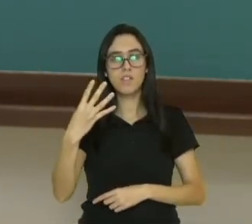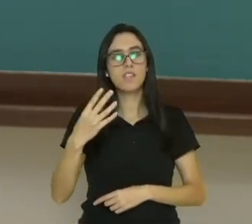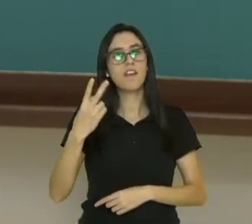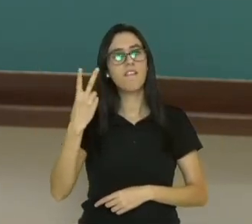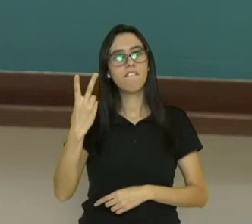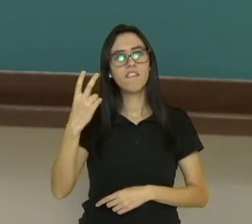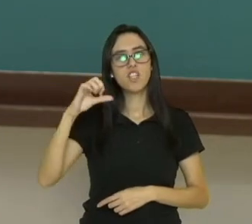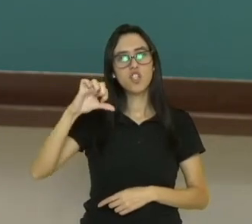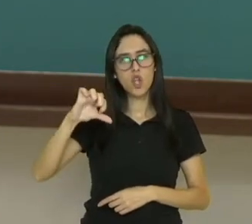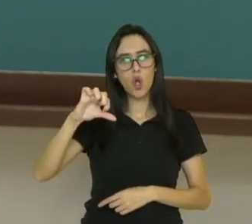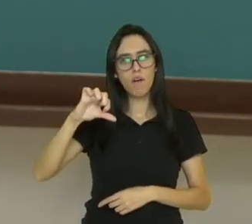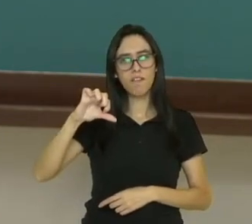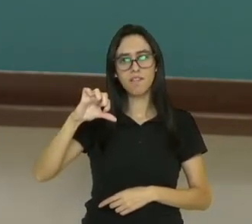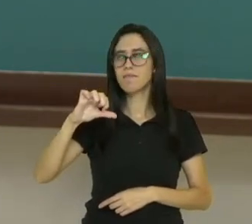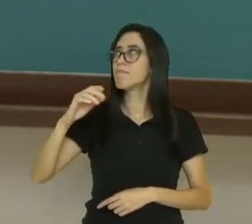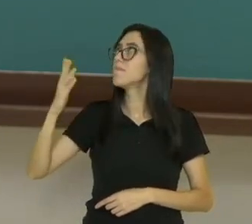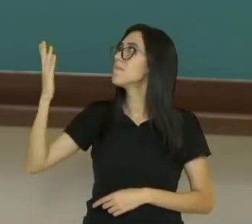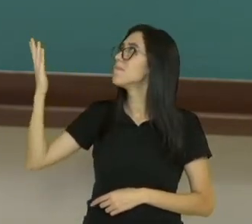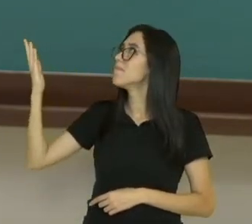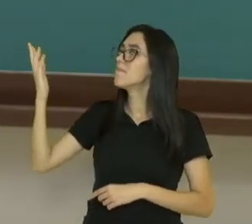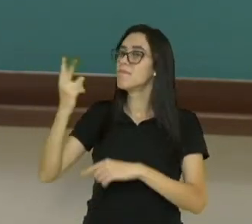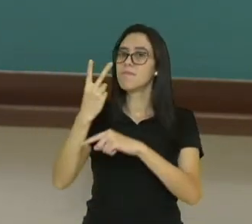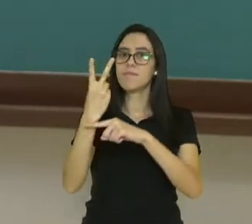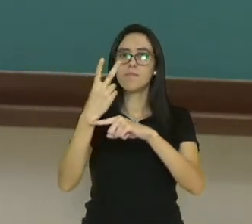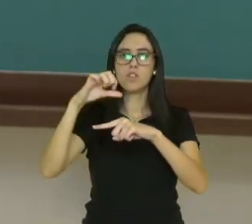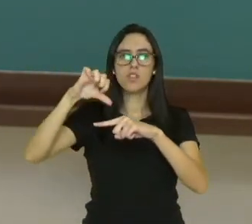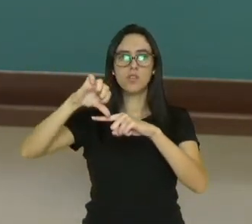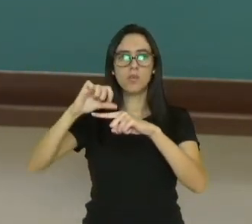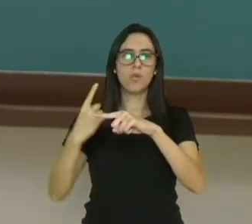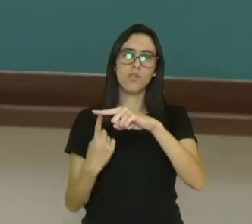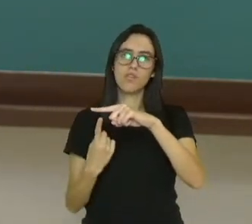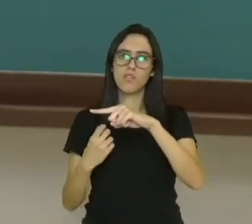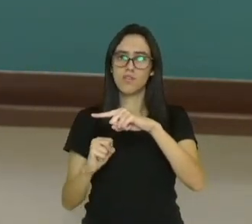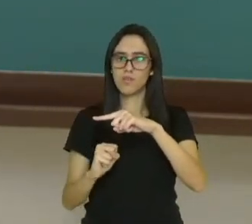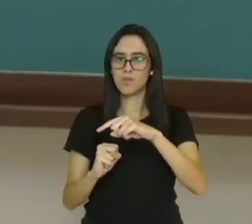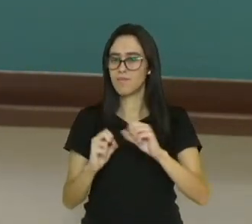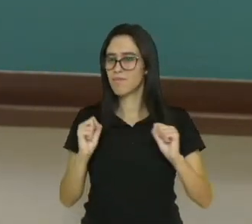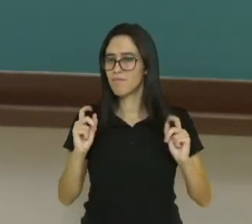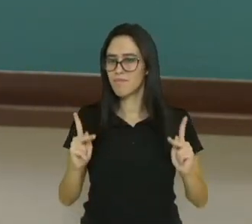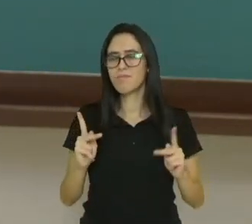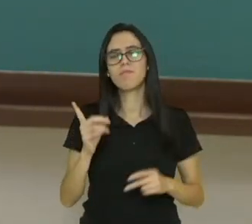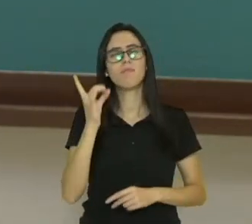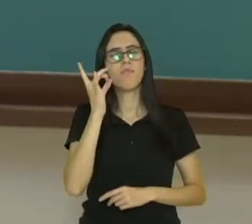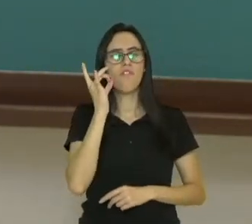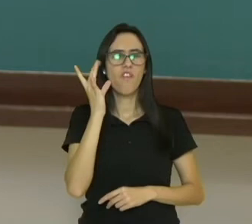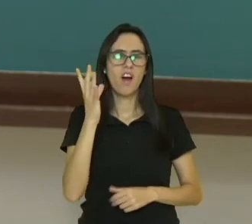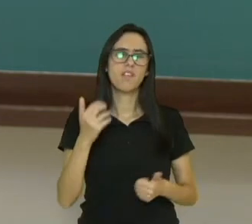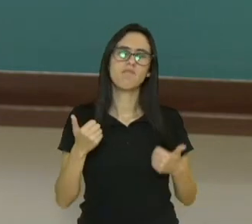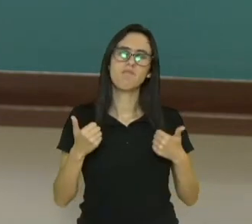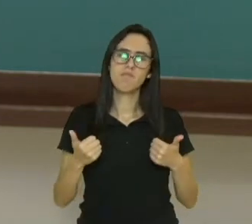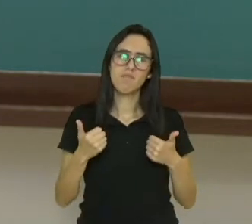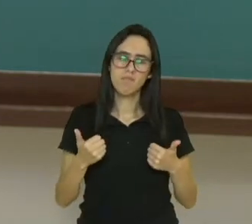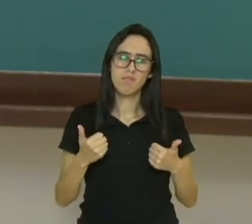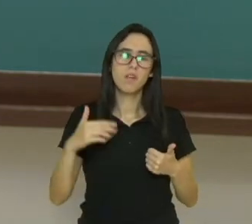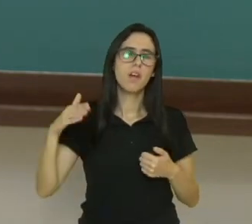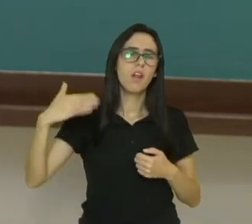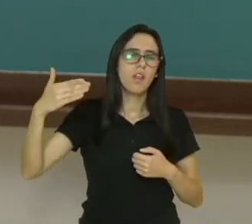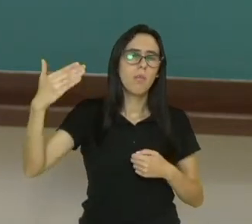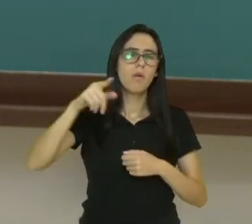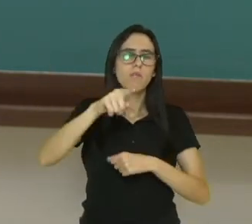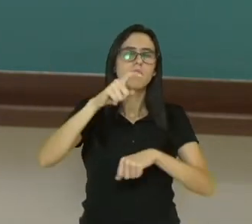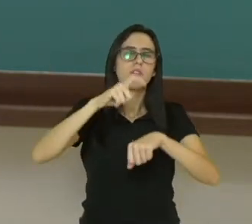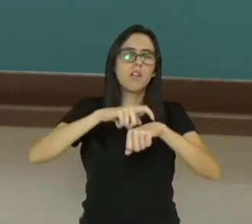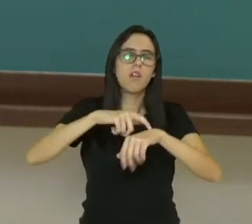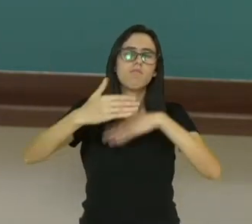O 18 repete. 29, 18 avos. Tranquilo, né? Com o tempo, com prática, a